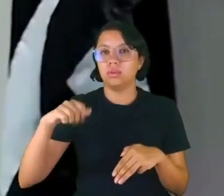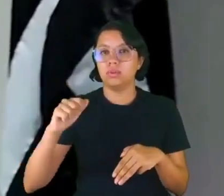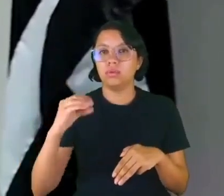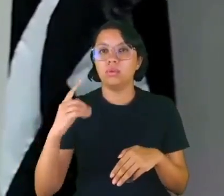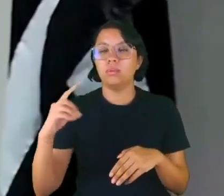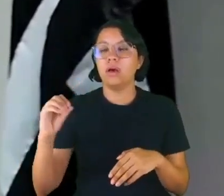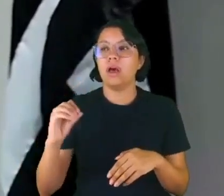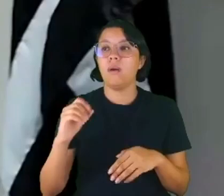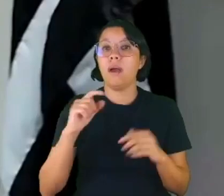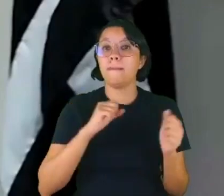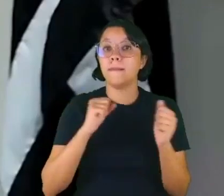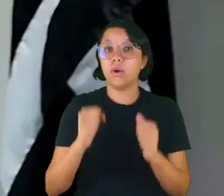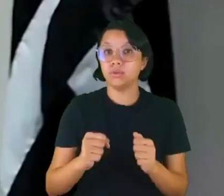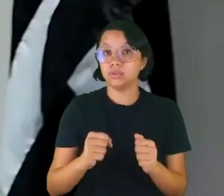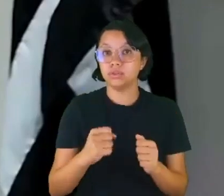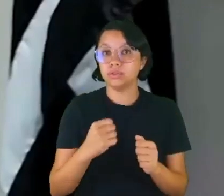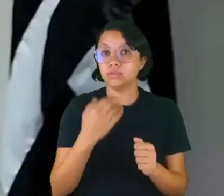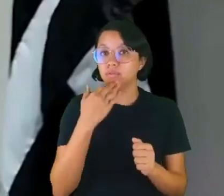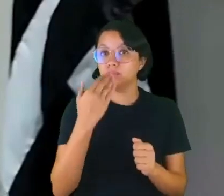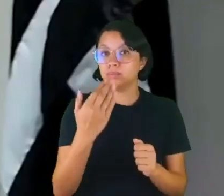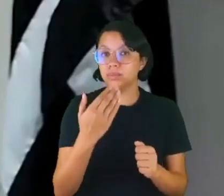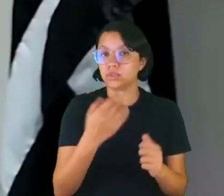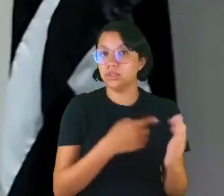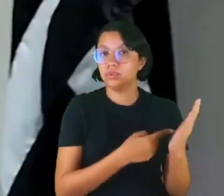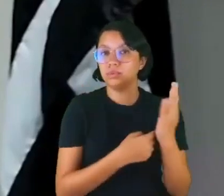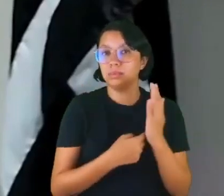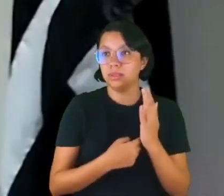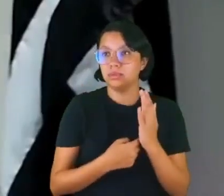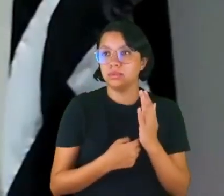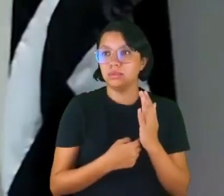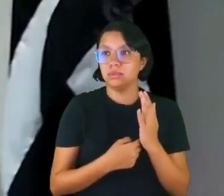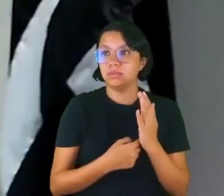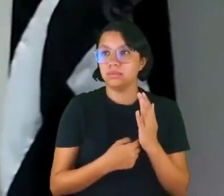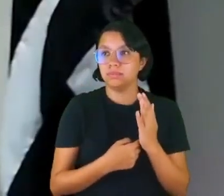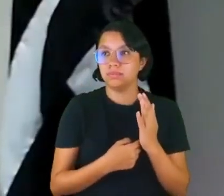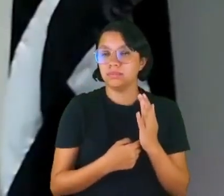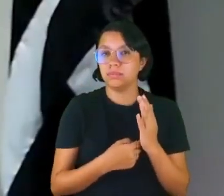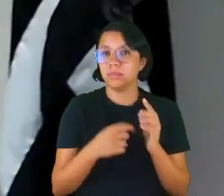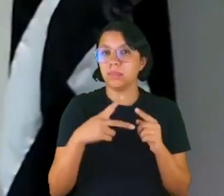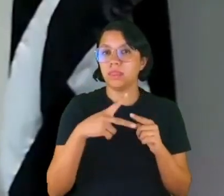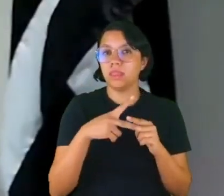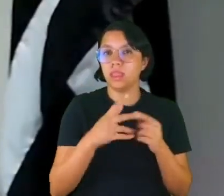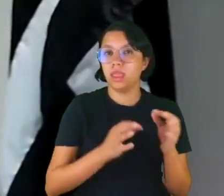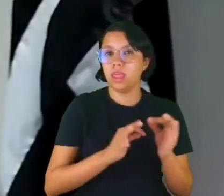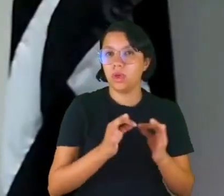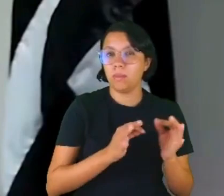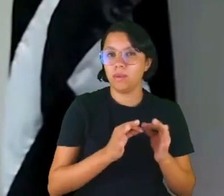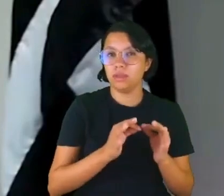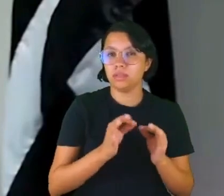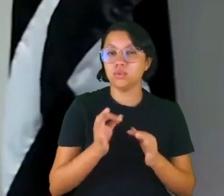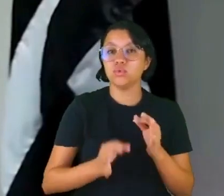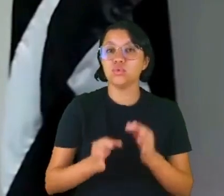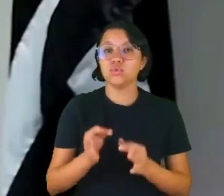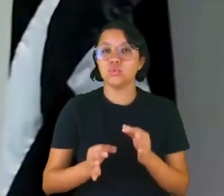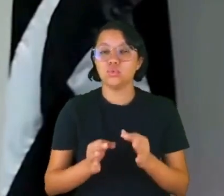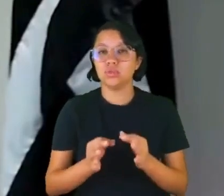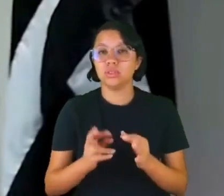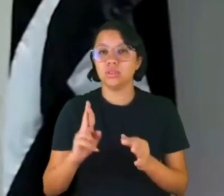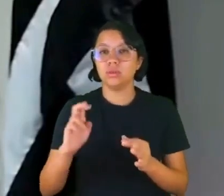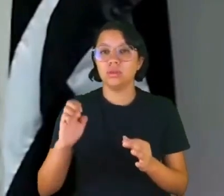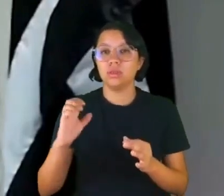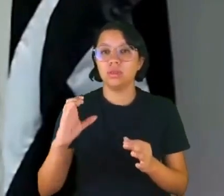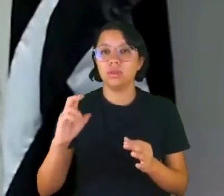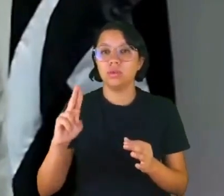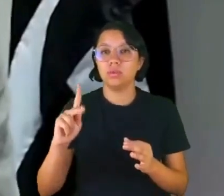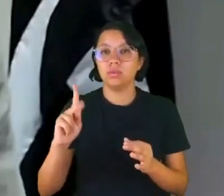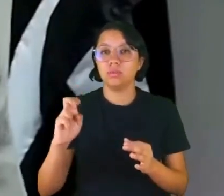recuperação judicial, desde que se inscrevesse na junta, ainda que no próprio dia ou um dia antes, ao pedido de